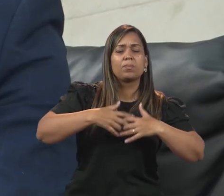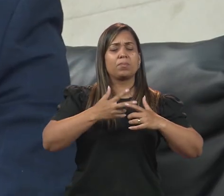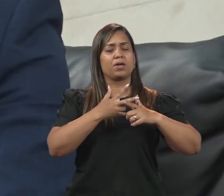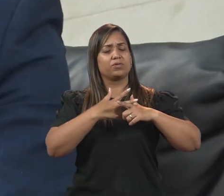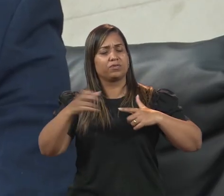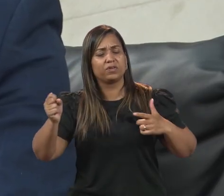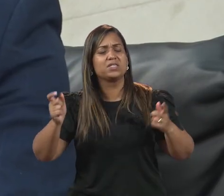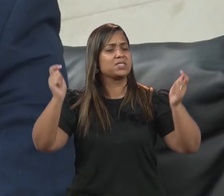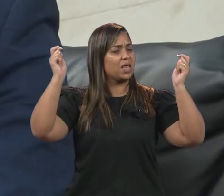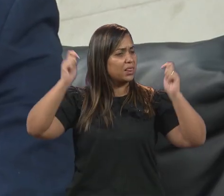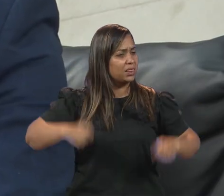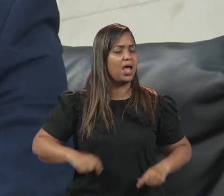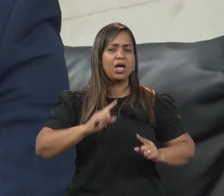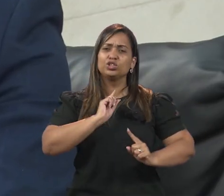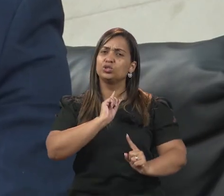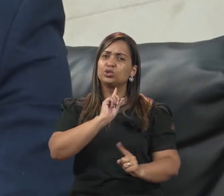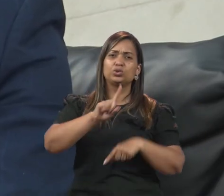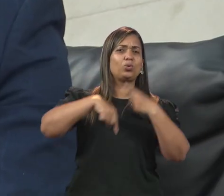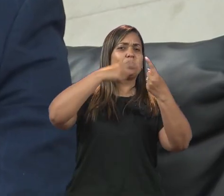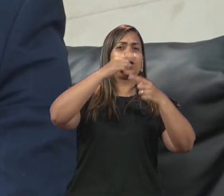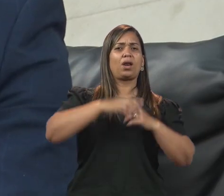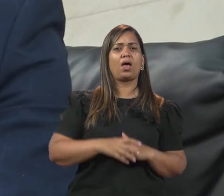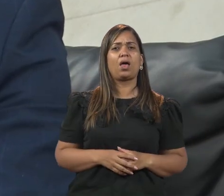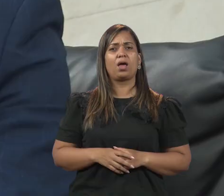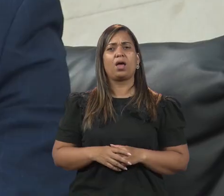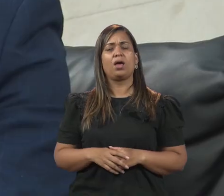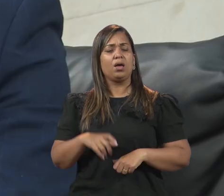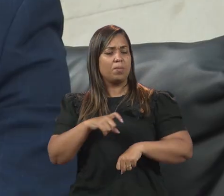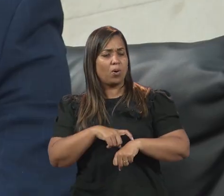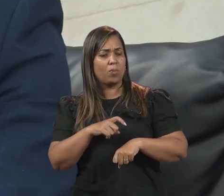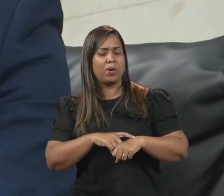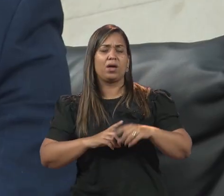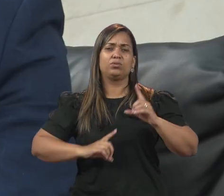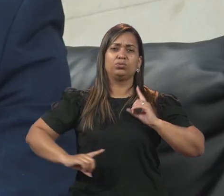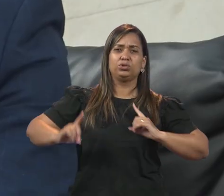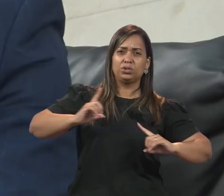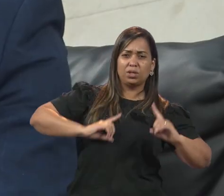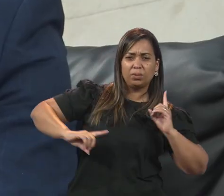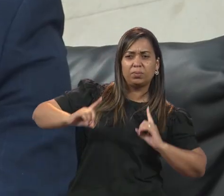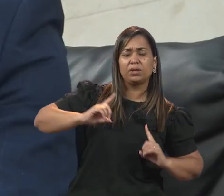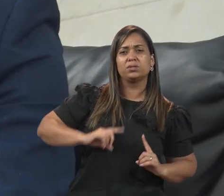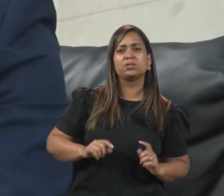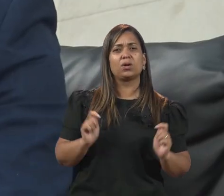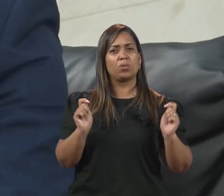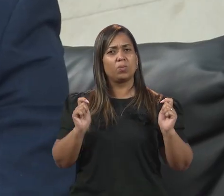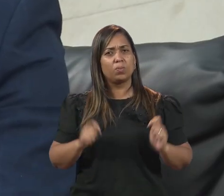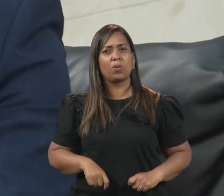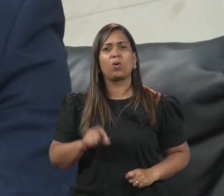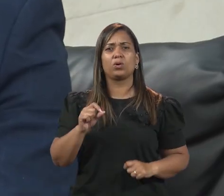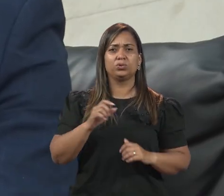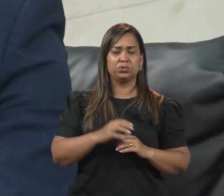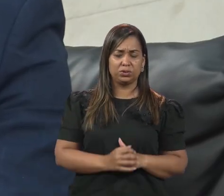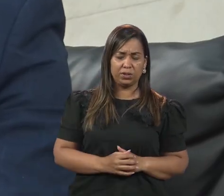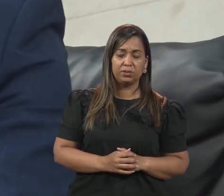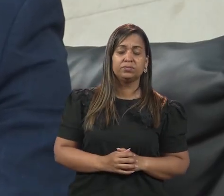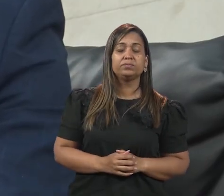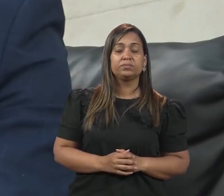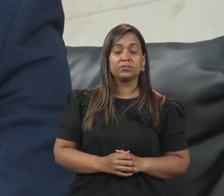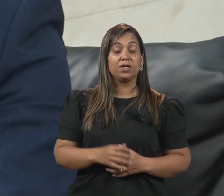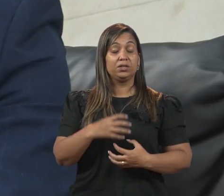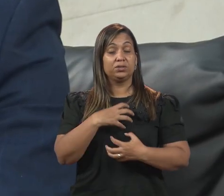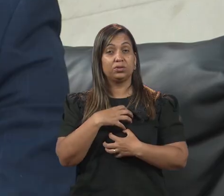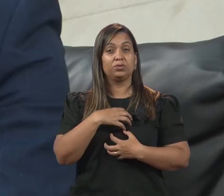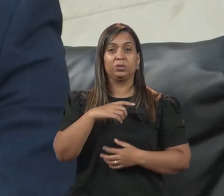suicida, que pode sim superar aquele momento de depressão, que pode sim sair desse quadro em que eles se